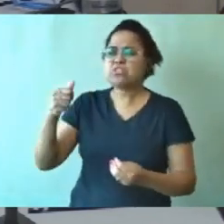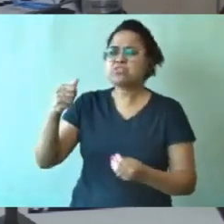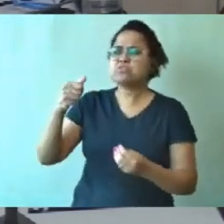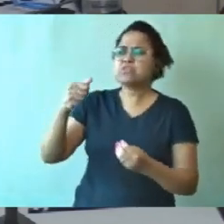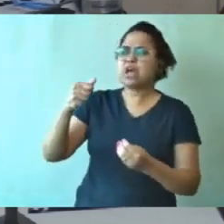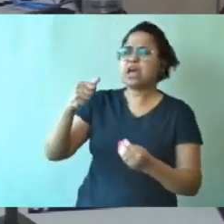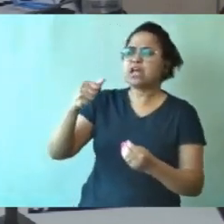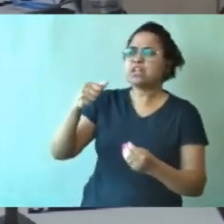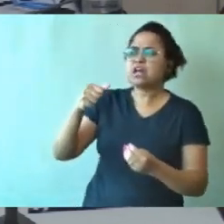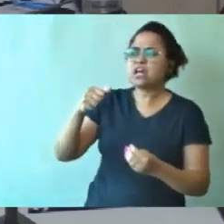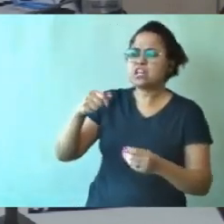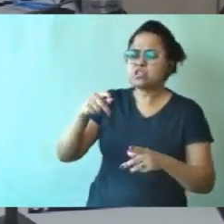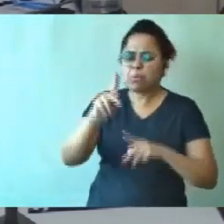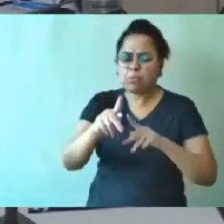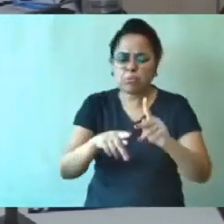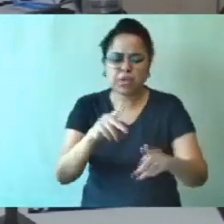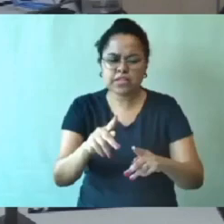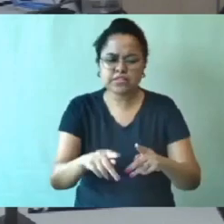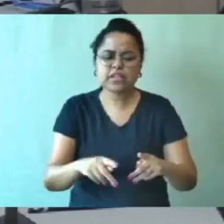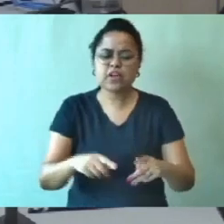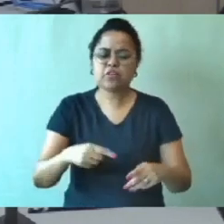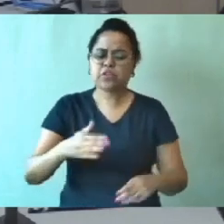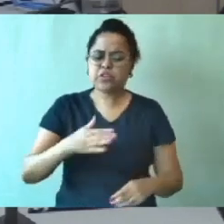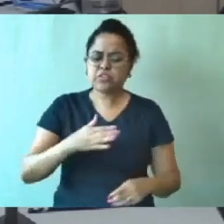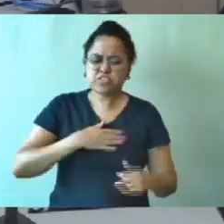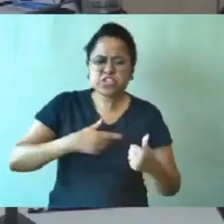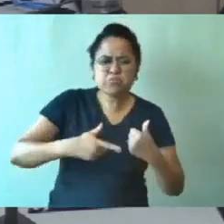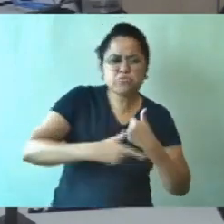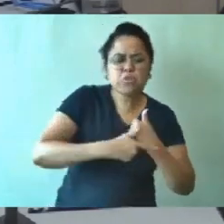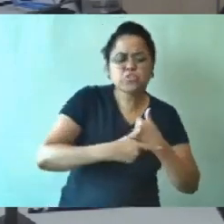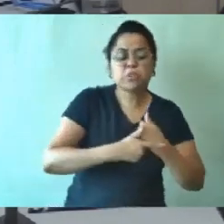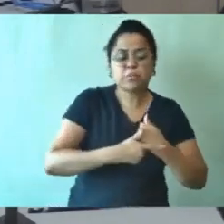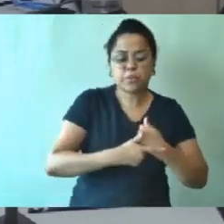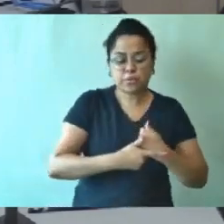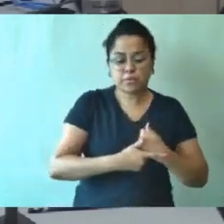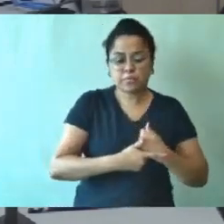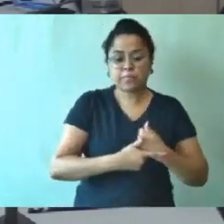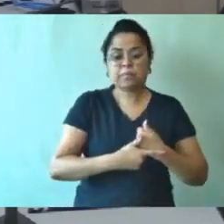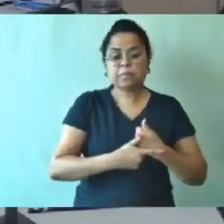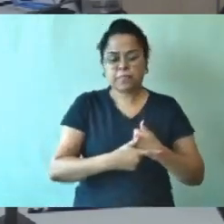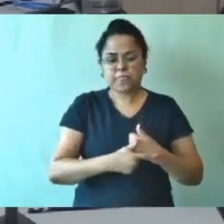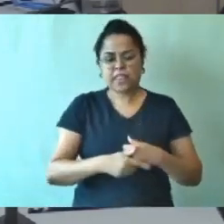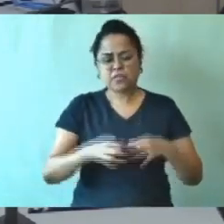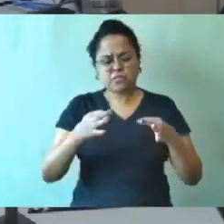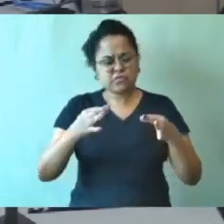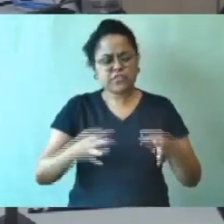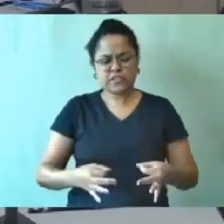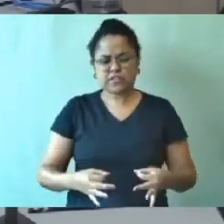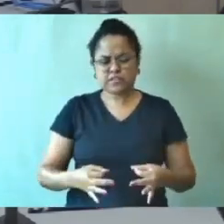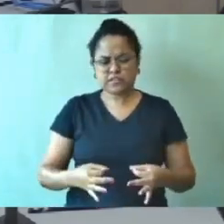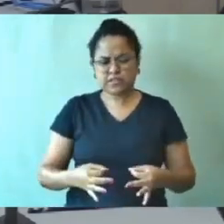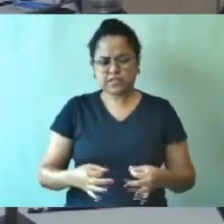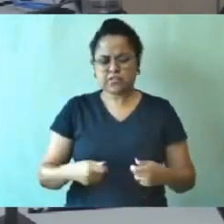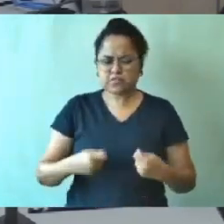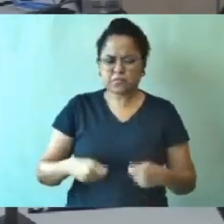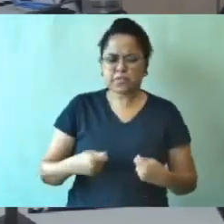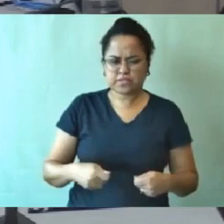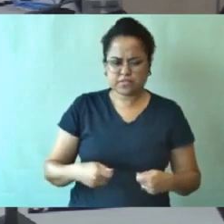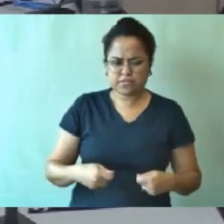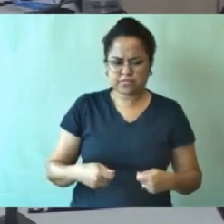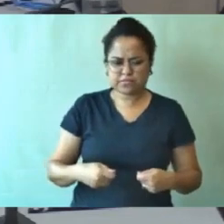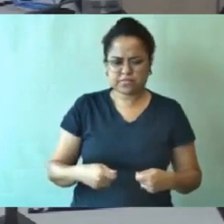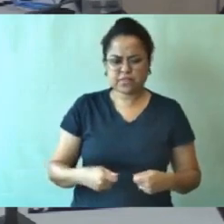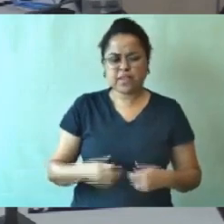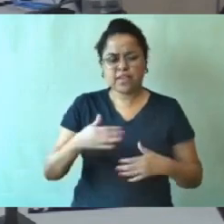nosso papel, fiscalizamos e apontamos o que era necessário. Então, agradeço o senhor, agradeço a